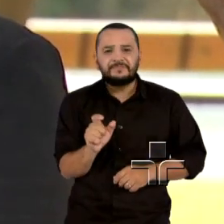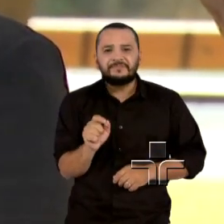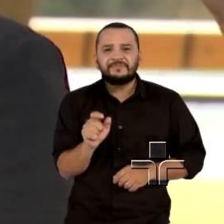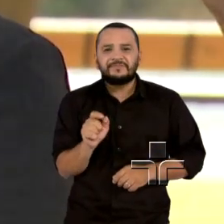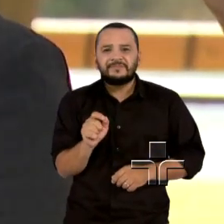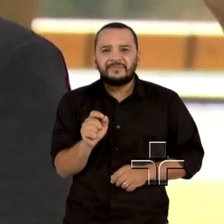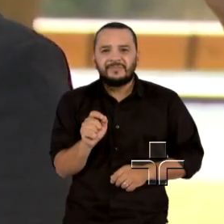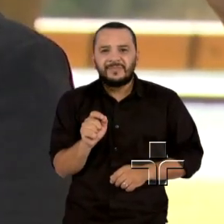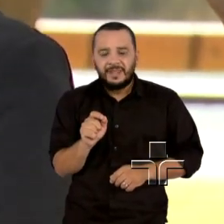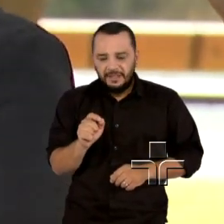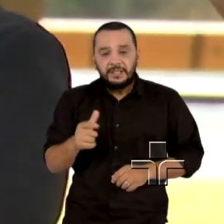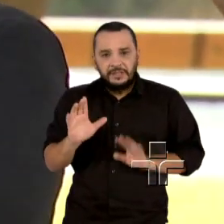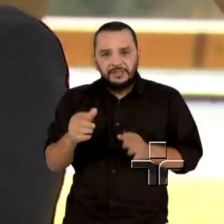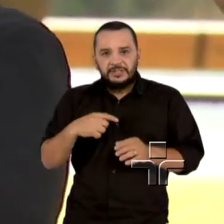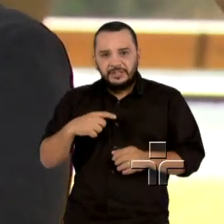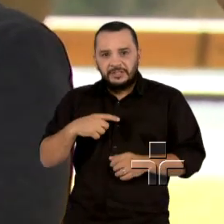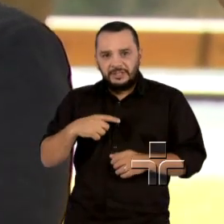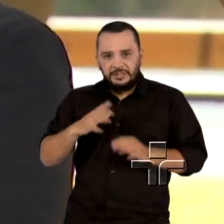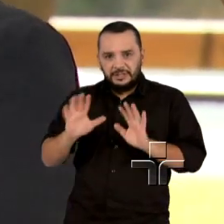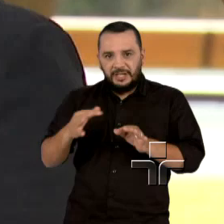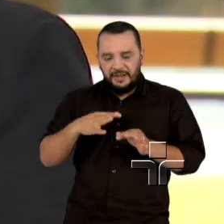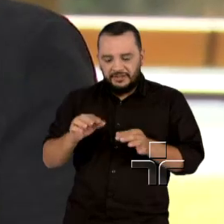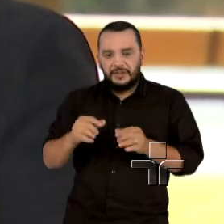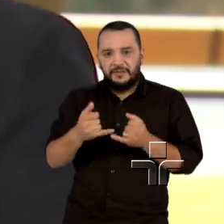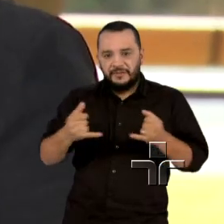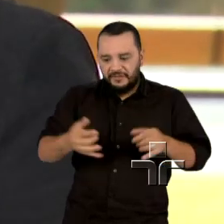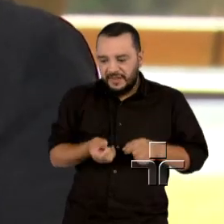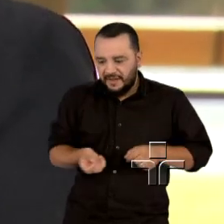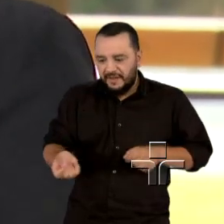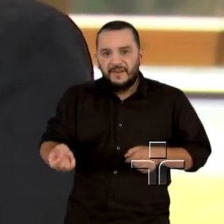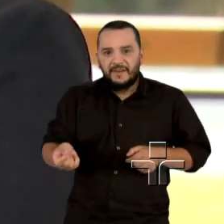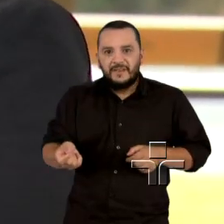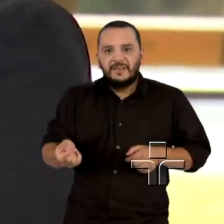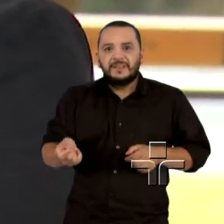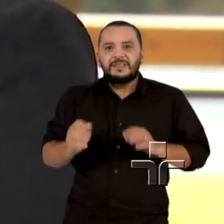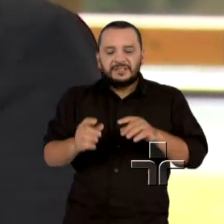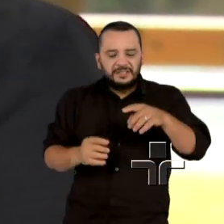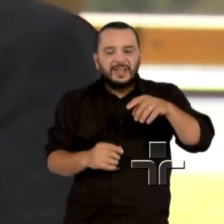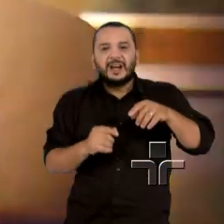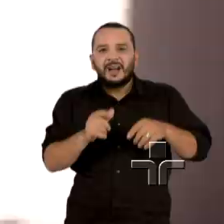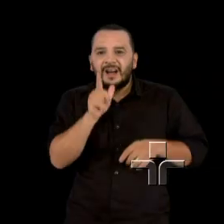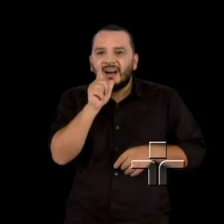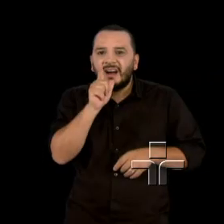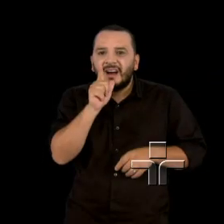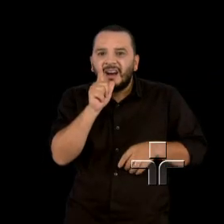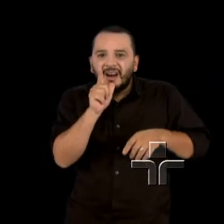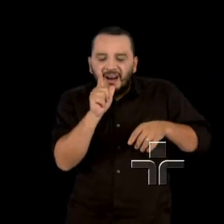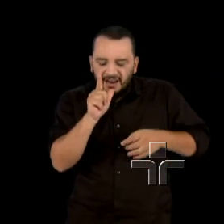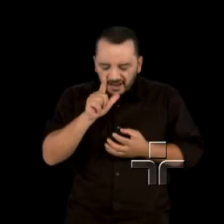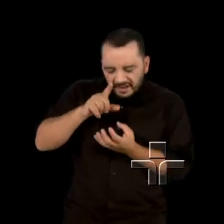e colocavam assim na tomada, eu tinha com fio na tomada e colocava tipo meus testículos assim, para dar choque.